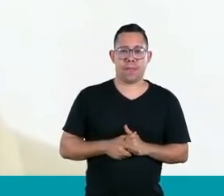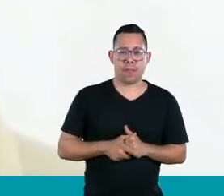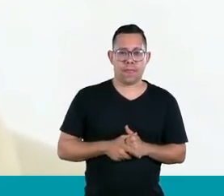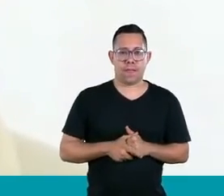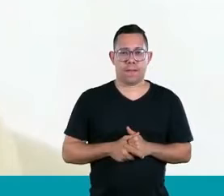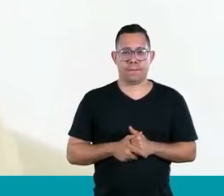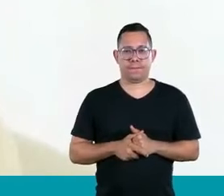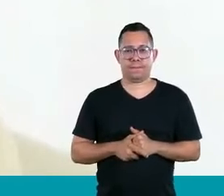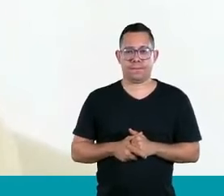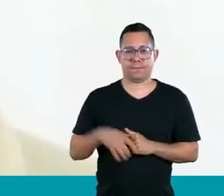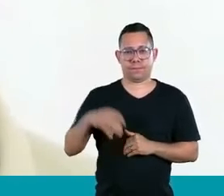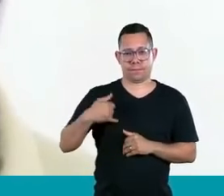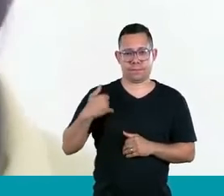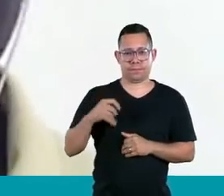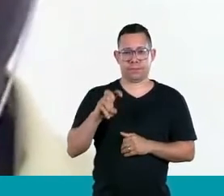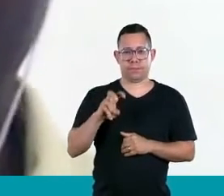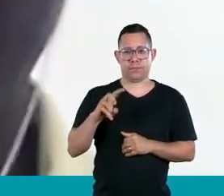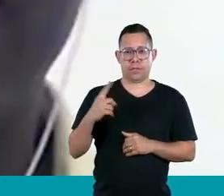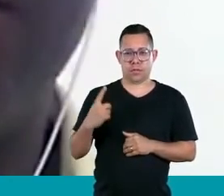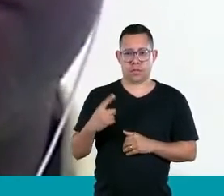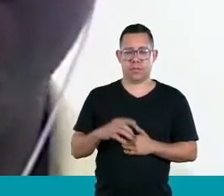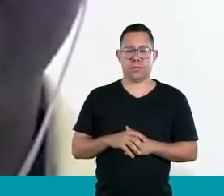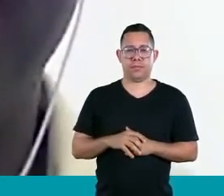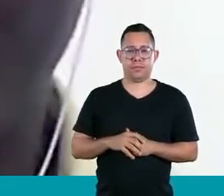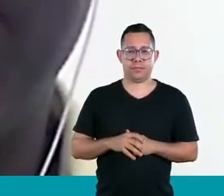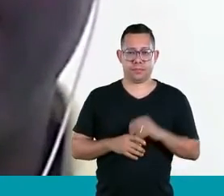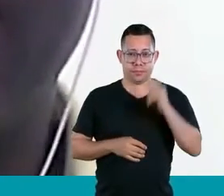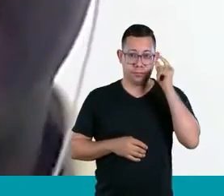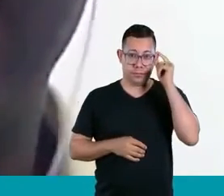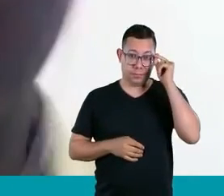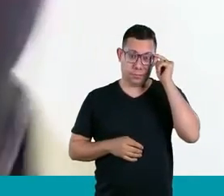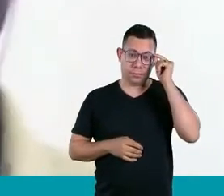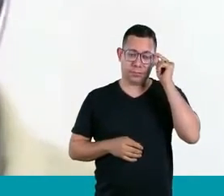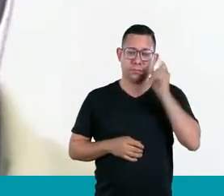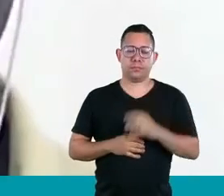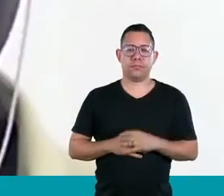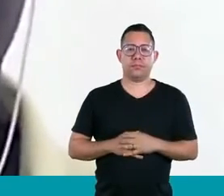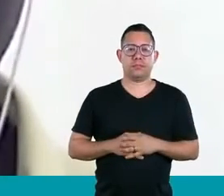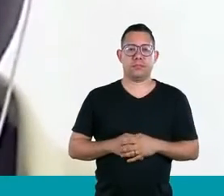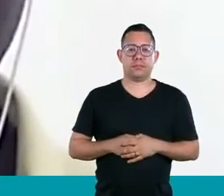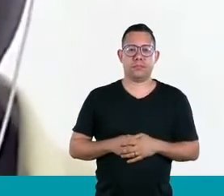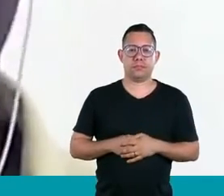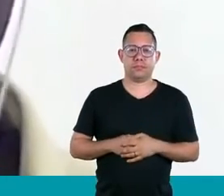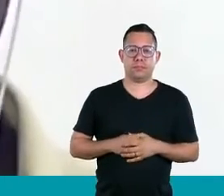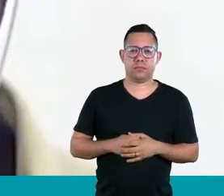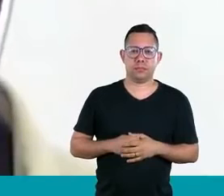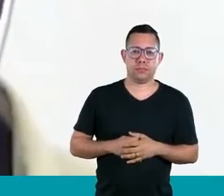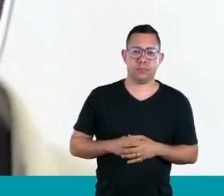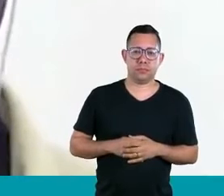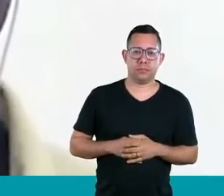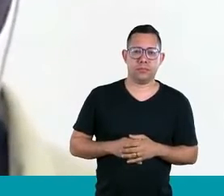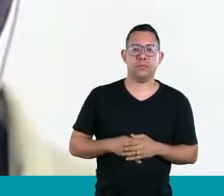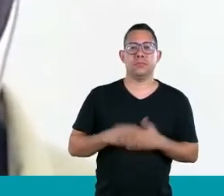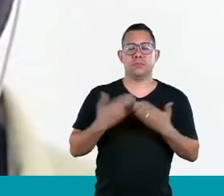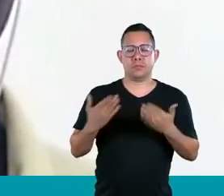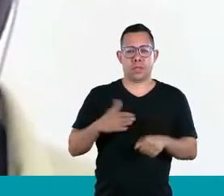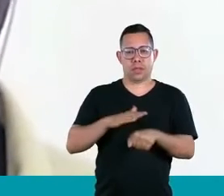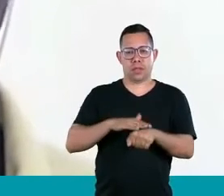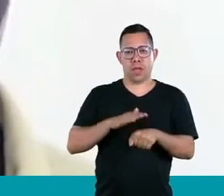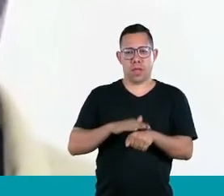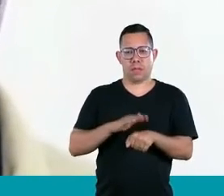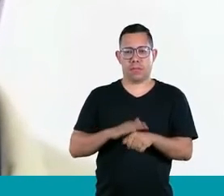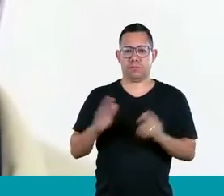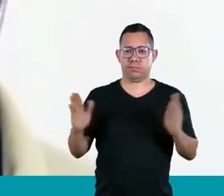Tenho 51 anos. Antes de mais nada, como já disse o Daniel, né, o tempo é curto,